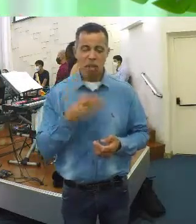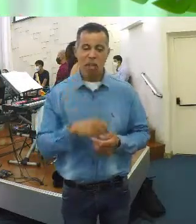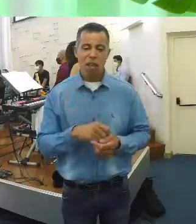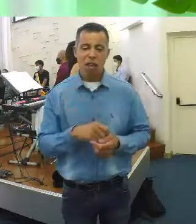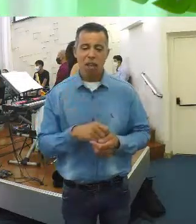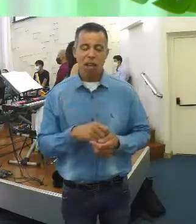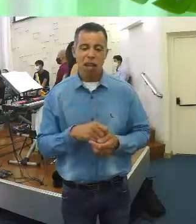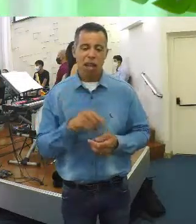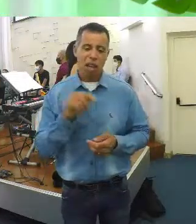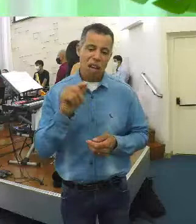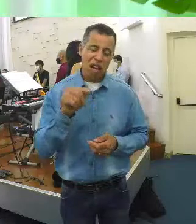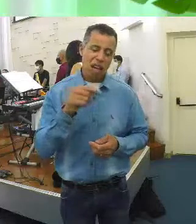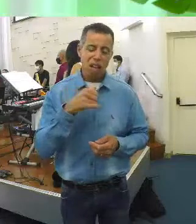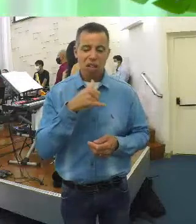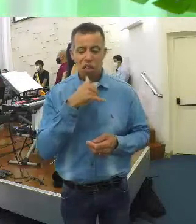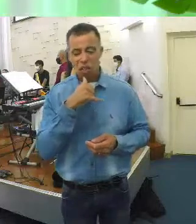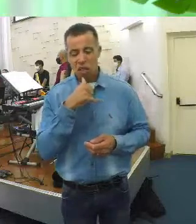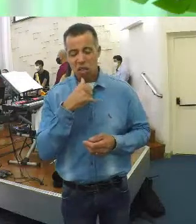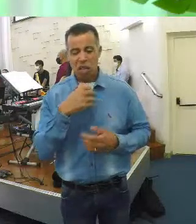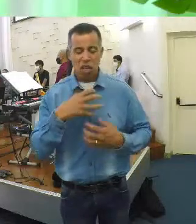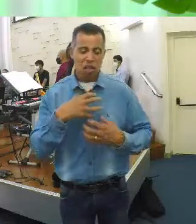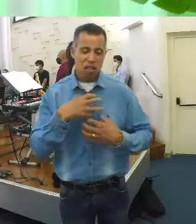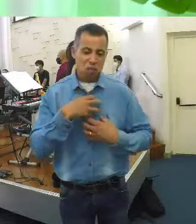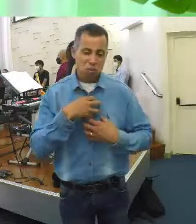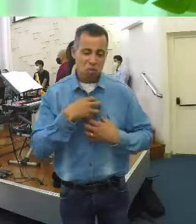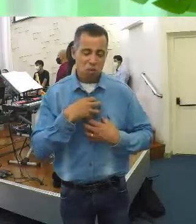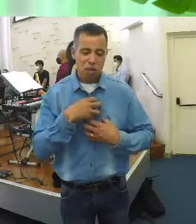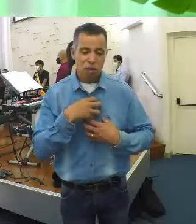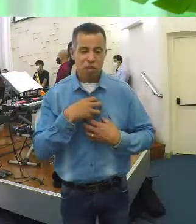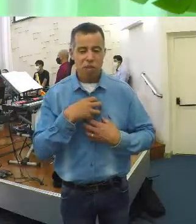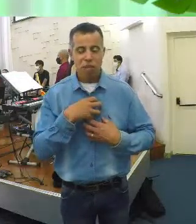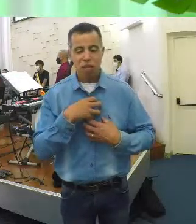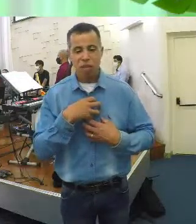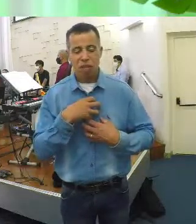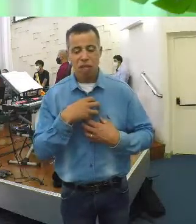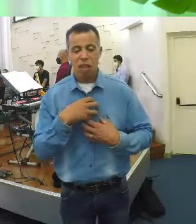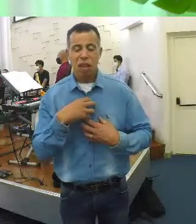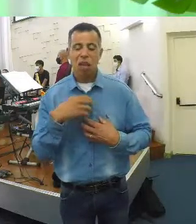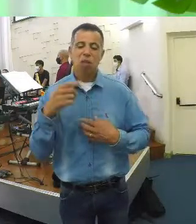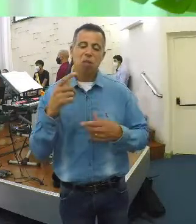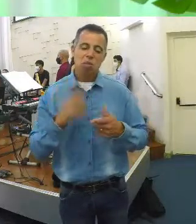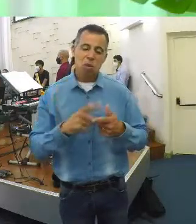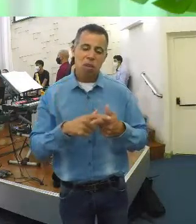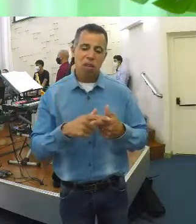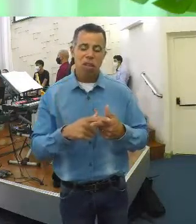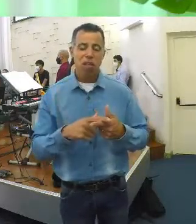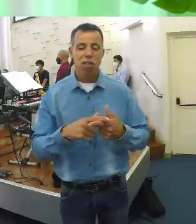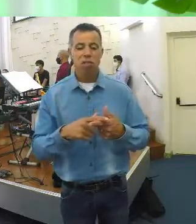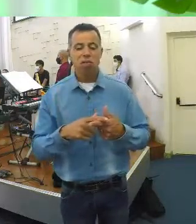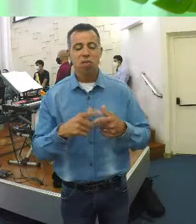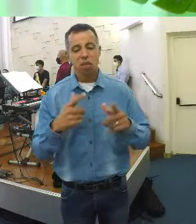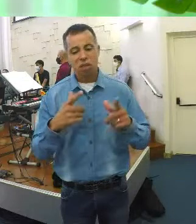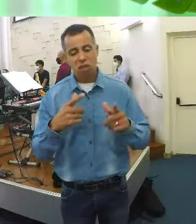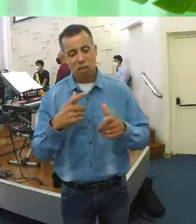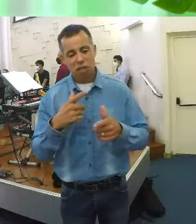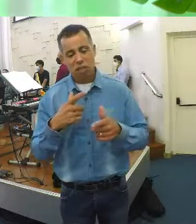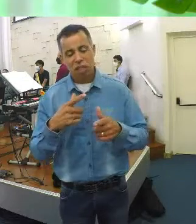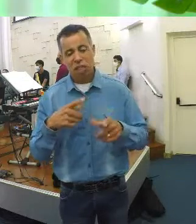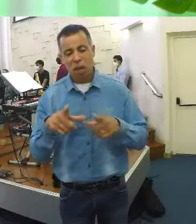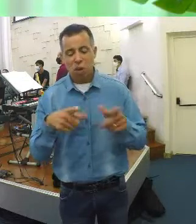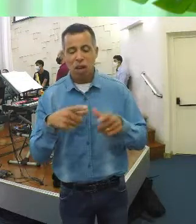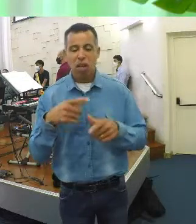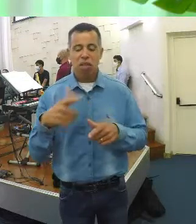baixa autoestima, o nosso problema é o mercado de trabalho. A palavra de Deus diz que o maior problema do homem é o